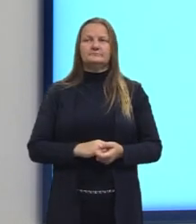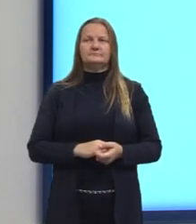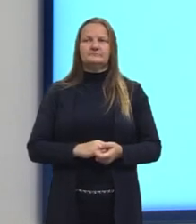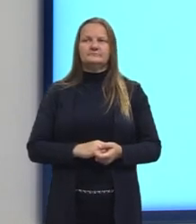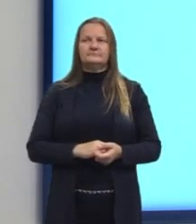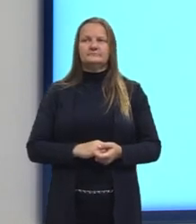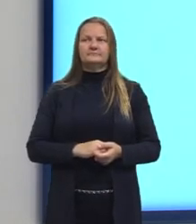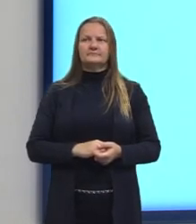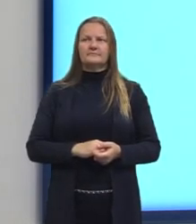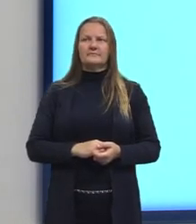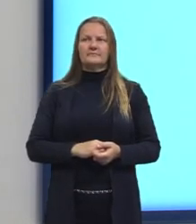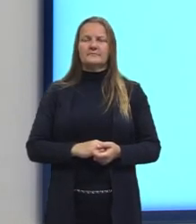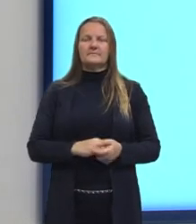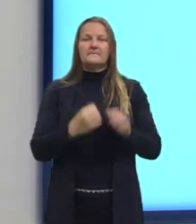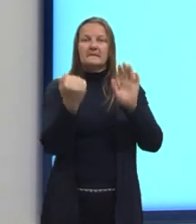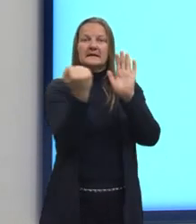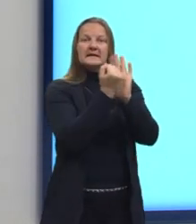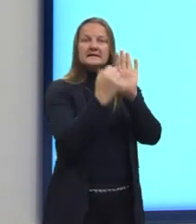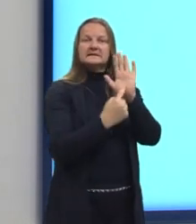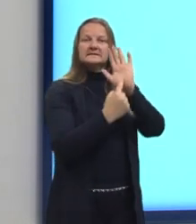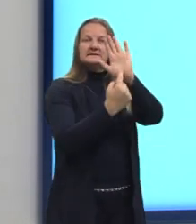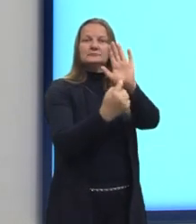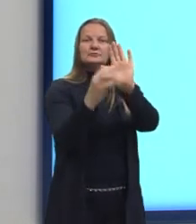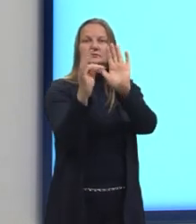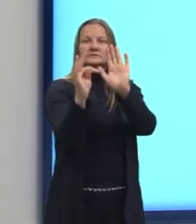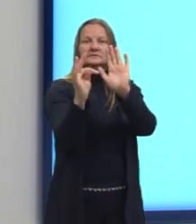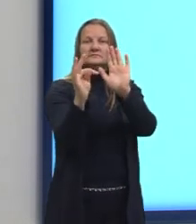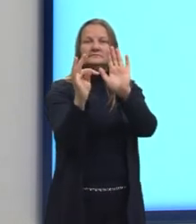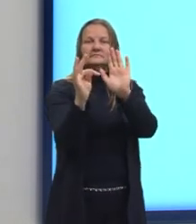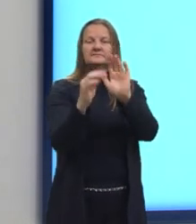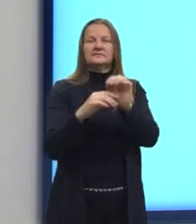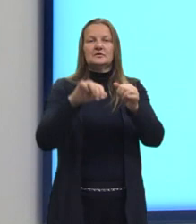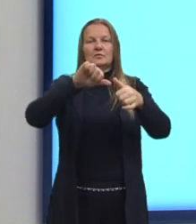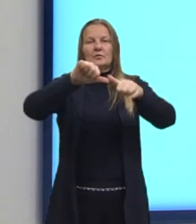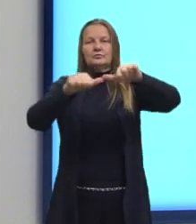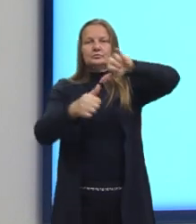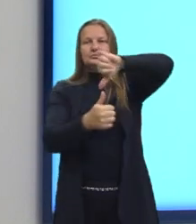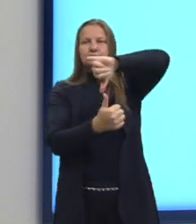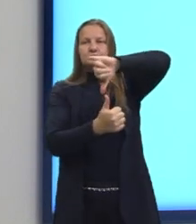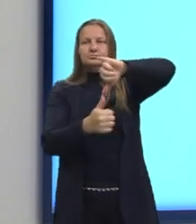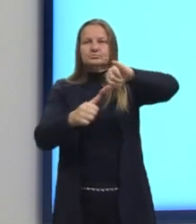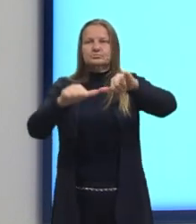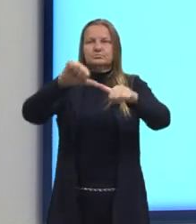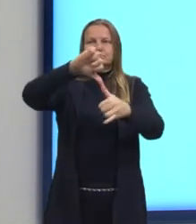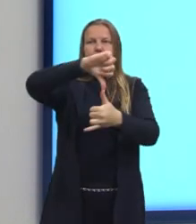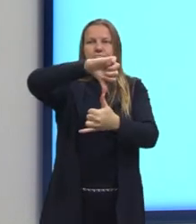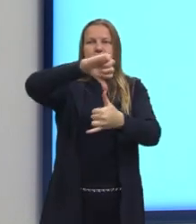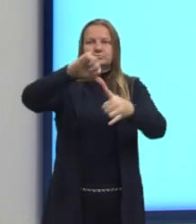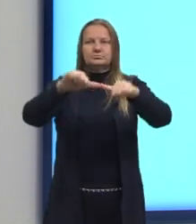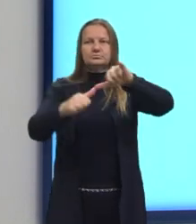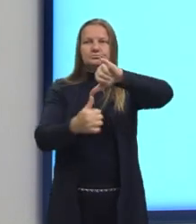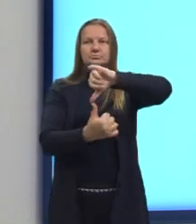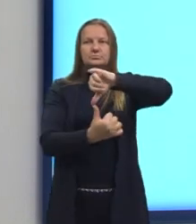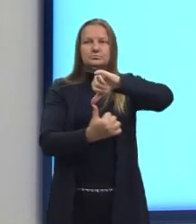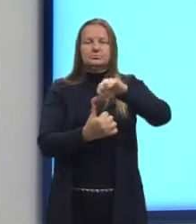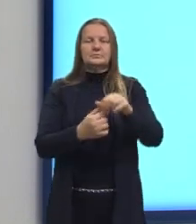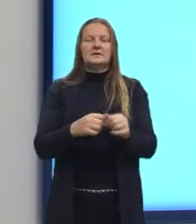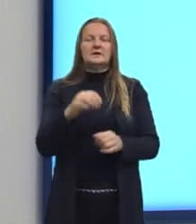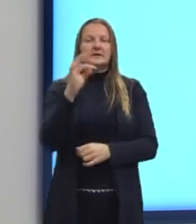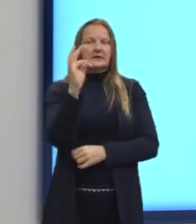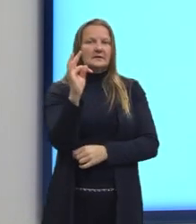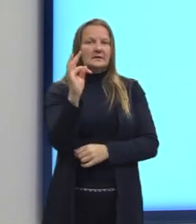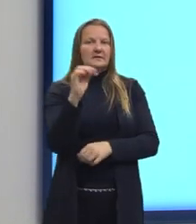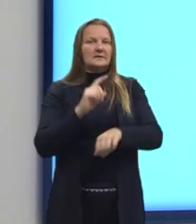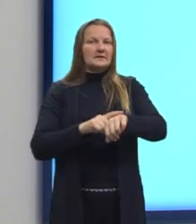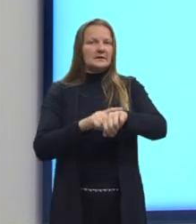referenciar o tempo né mas aí como a gente tá falando especificamente para uma volta então a gente usa o período certo